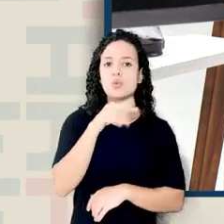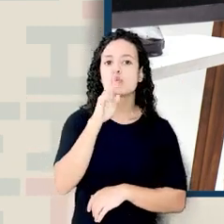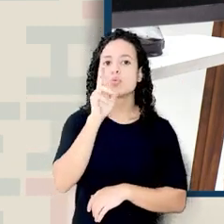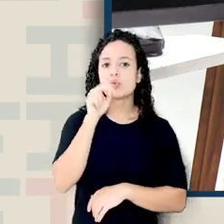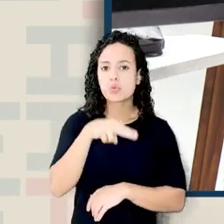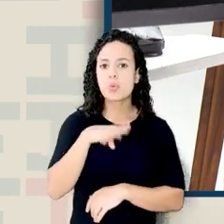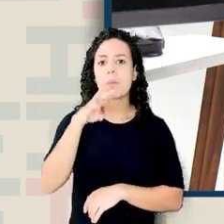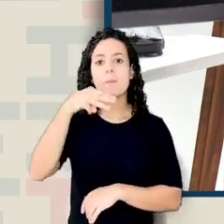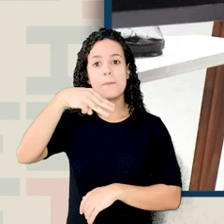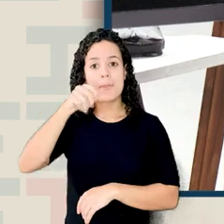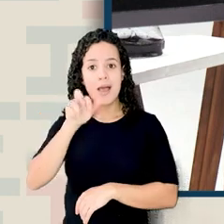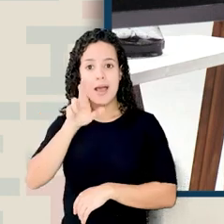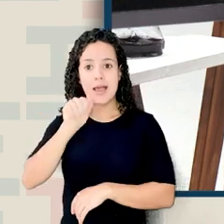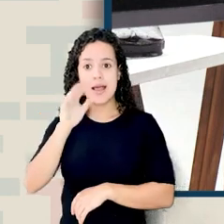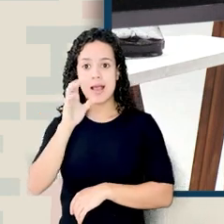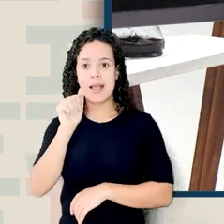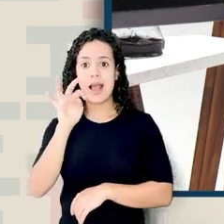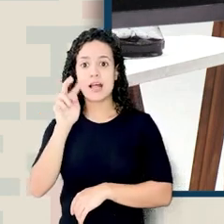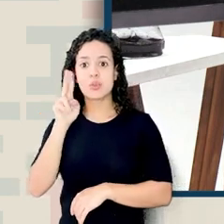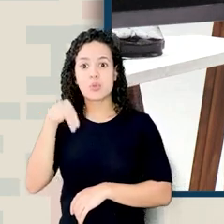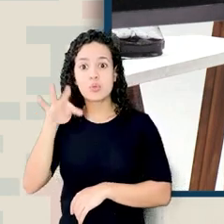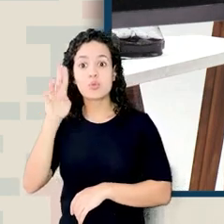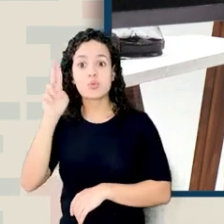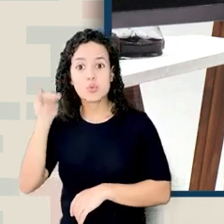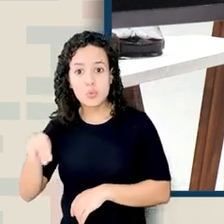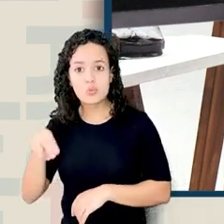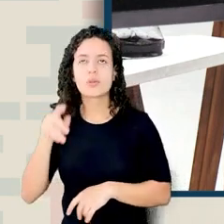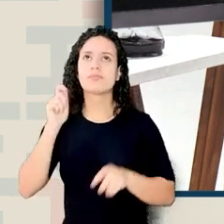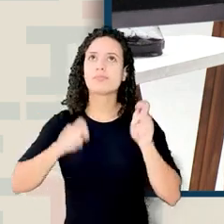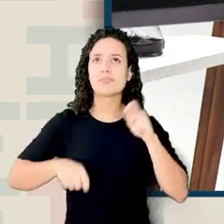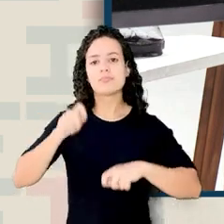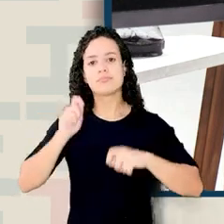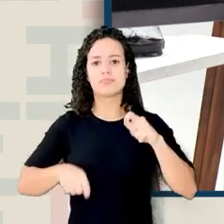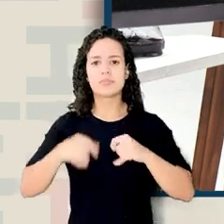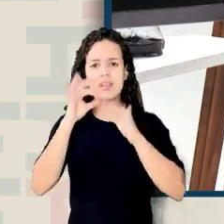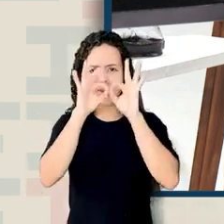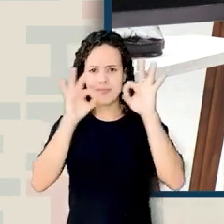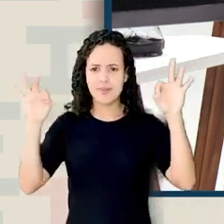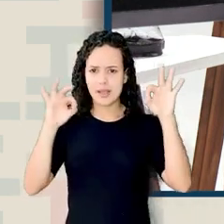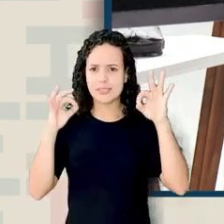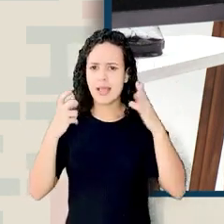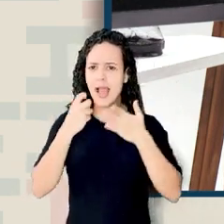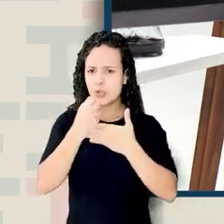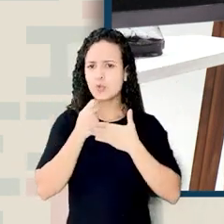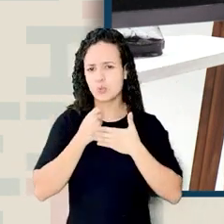tum, maracatum, tum, tum, tum, maracatum.